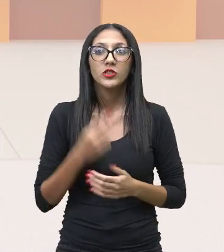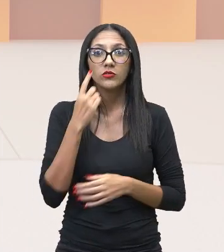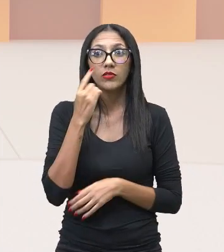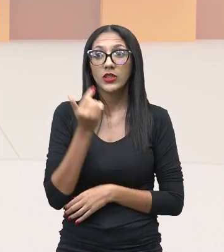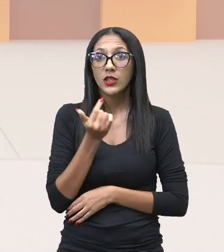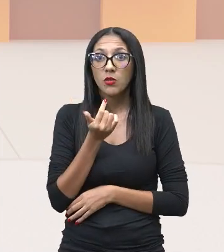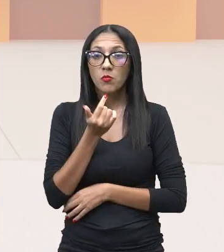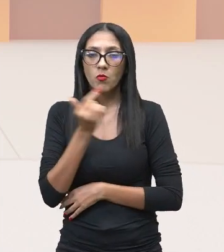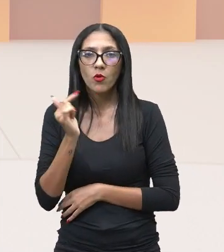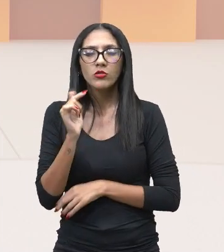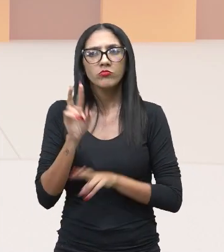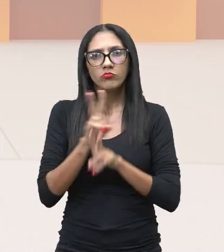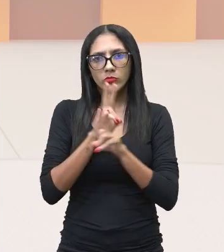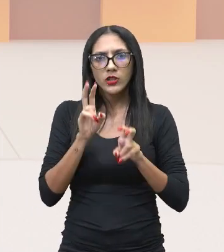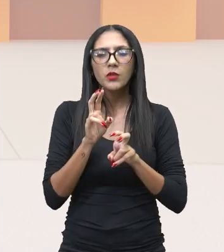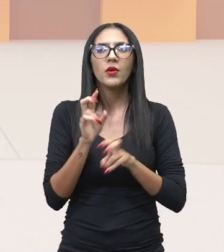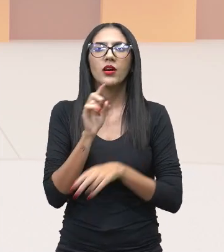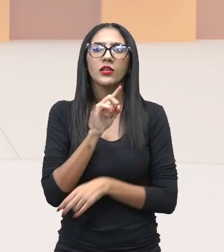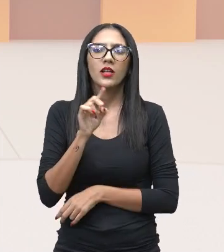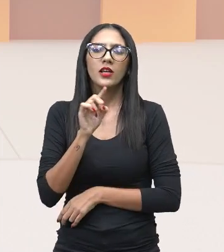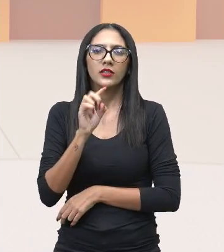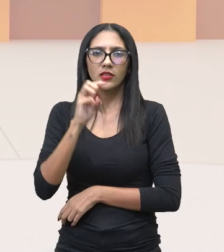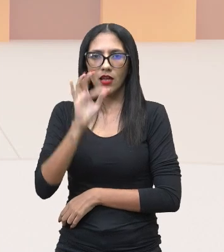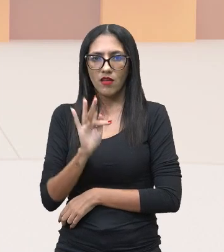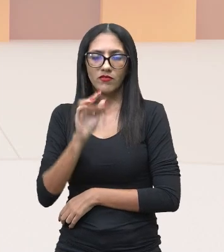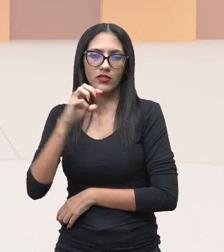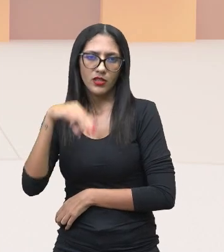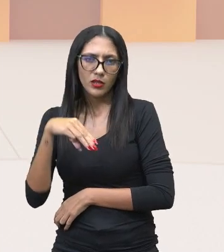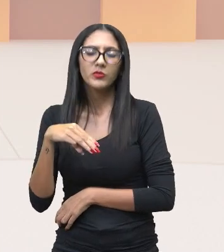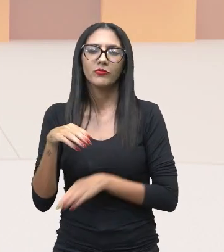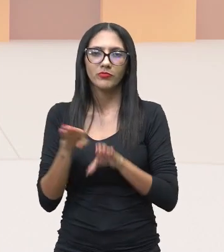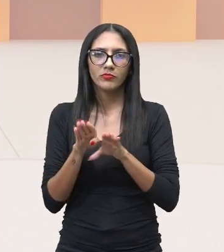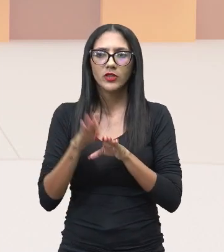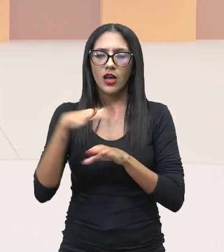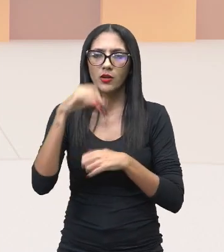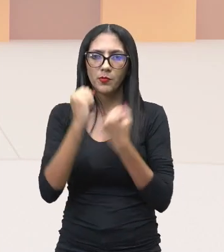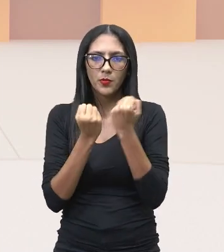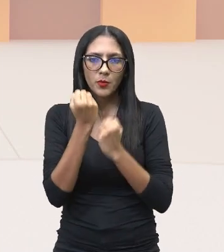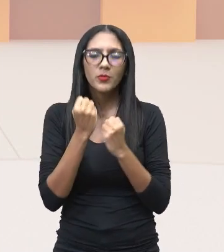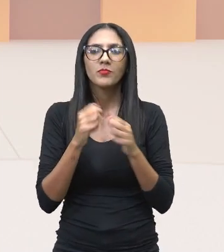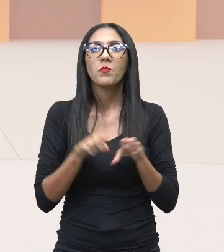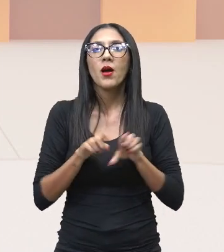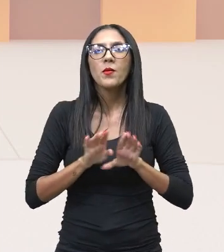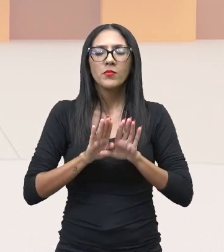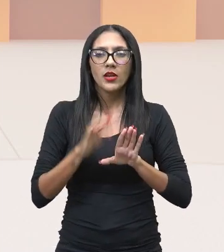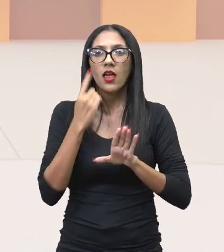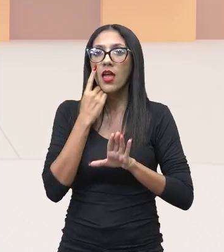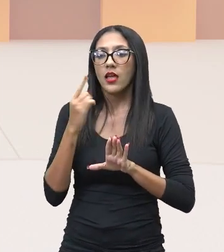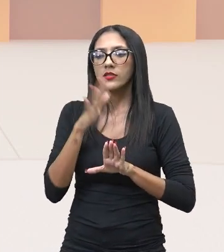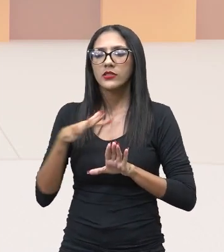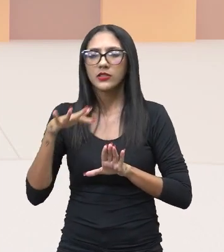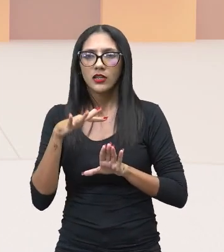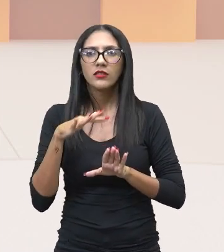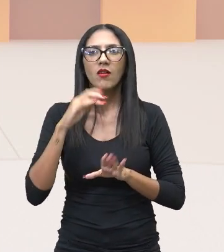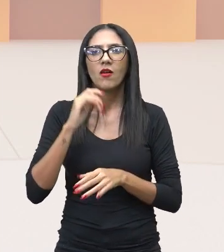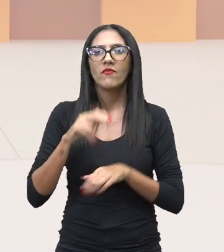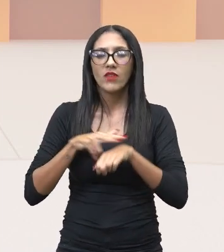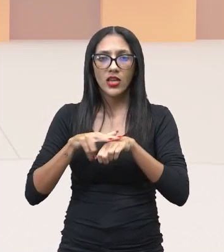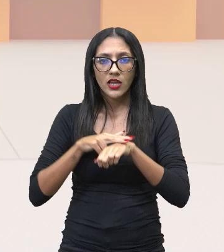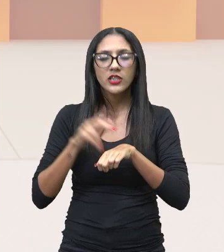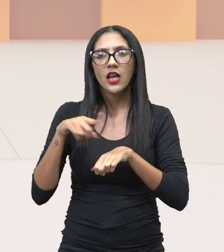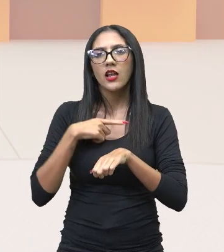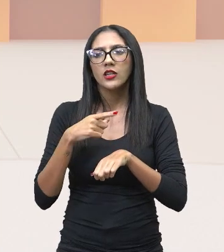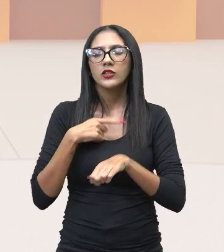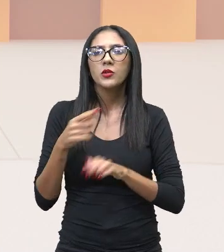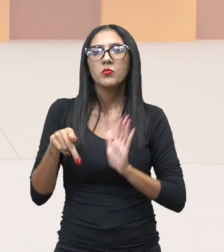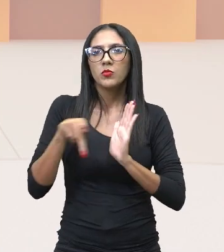pouco, e tudo isso para tentar fazer com que essa área que aparece aí em verde seja povoada, que tenha produção